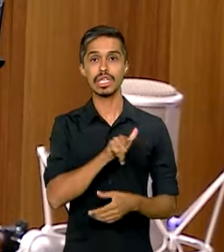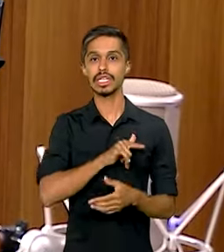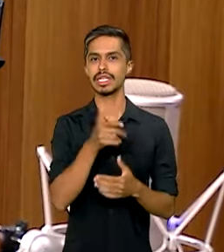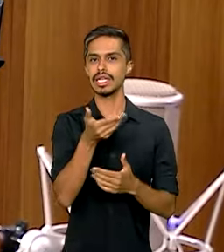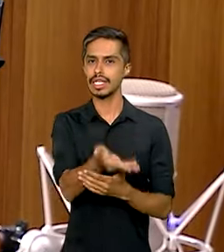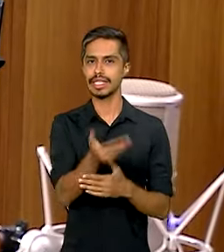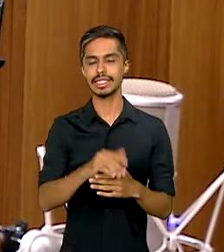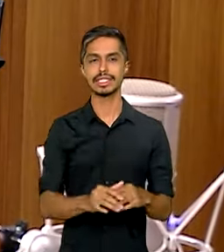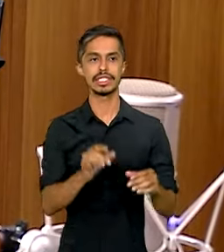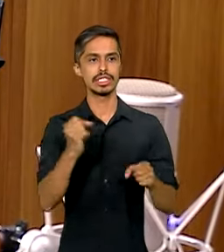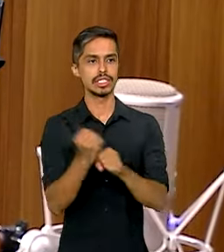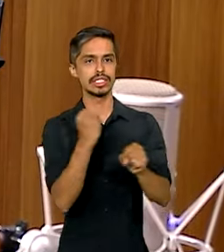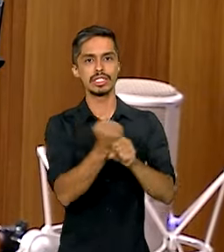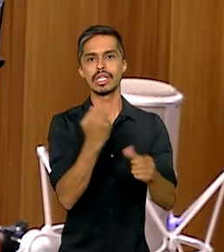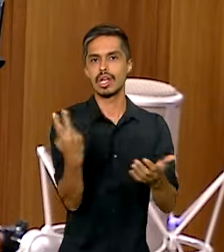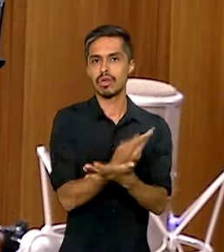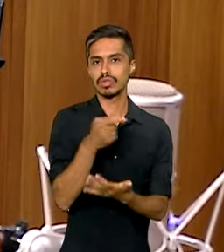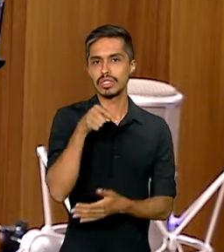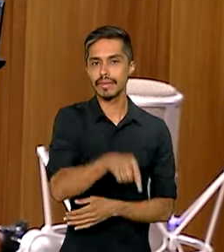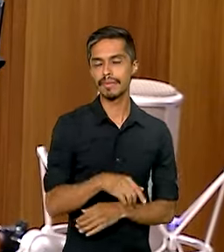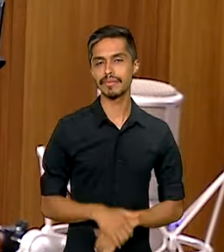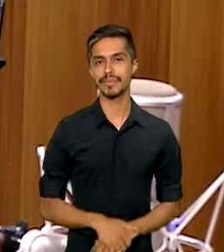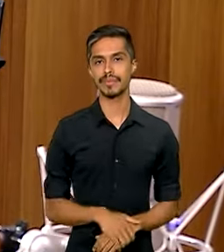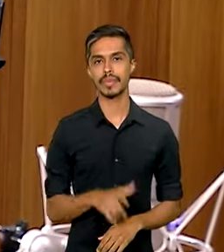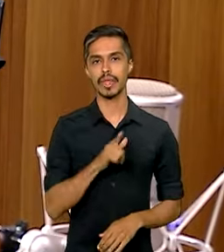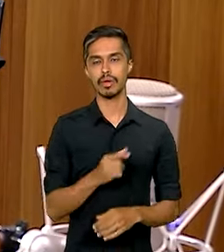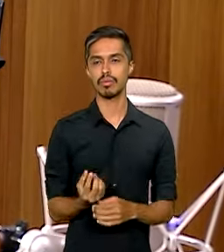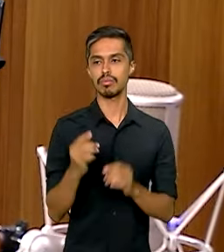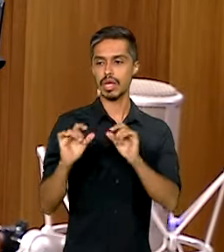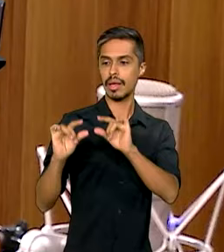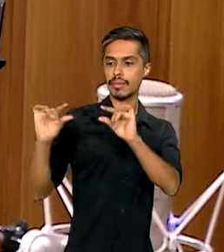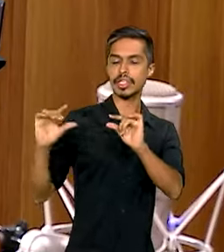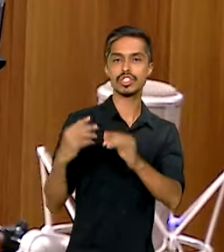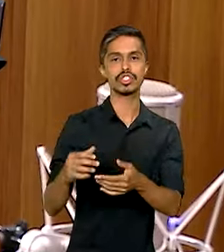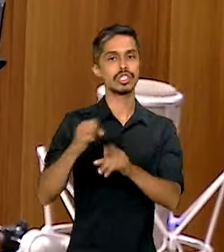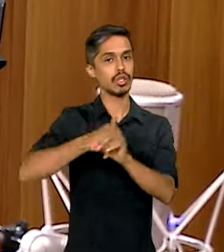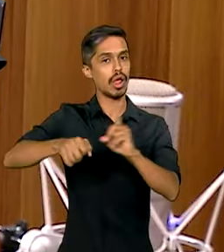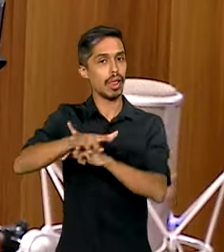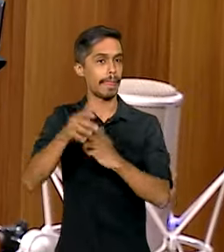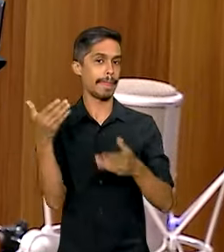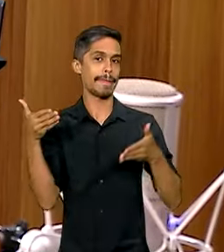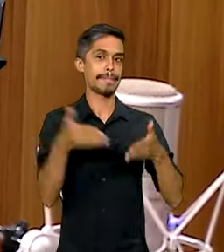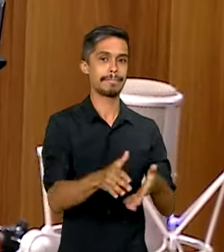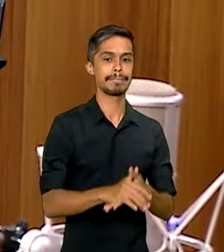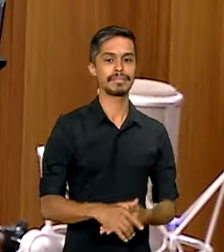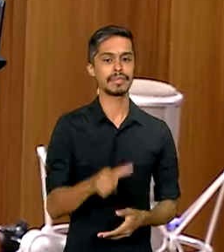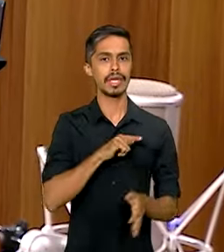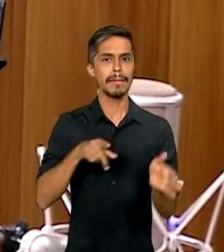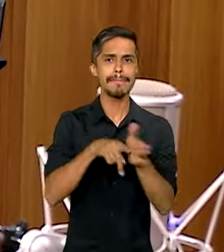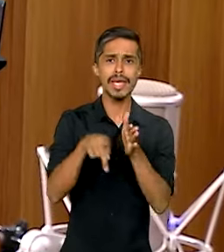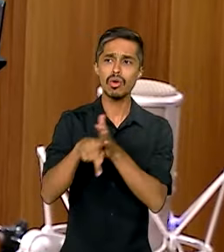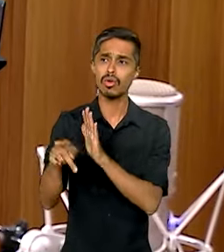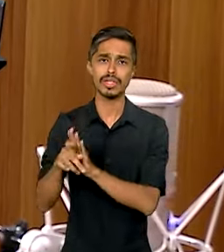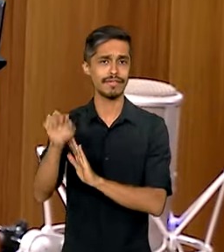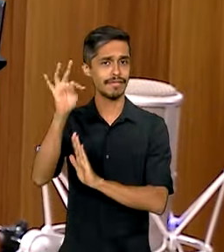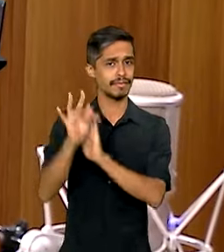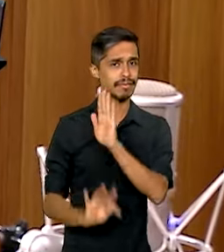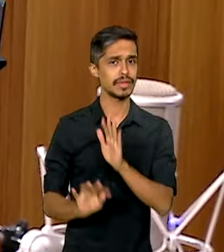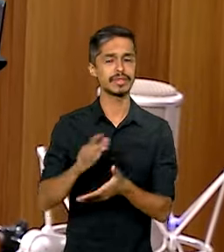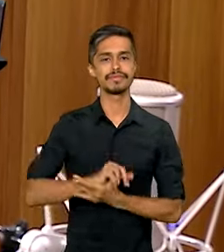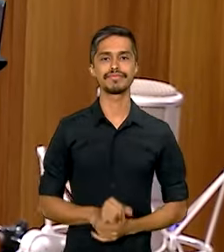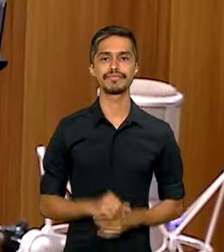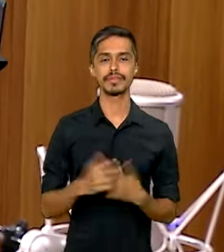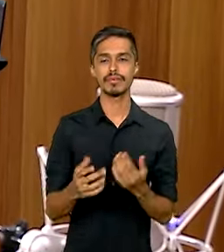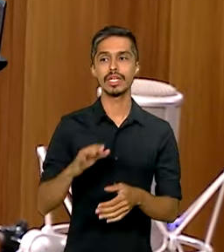repositório para essa construção, que tem inclusive uma aba de participação social que está com um questionário aberto. A gente já recebeu mais de